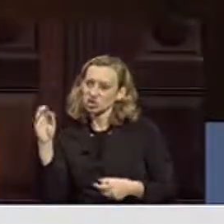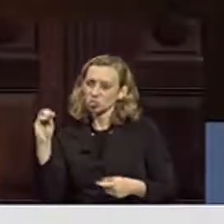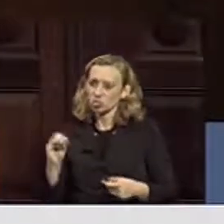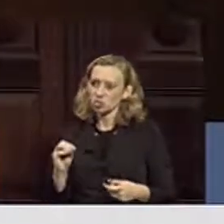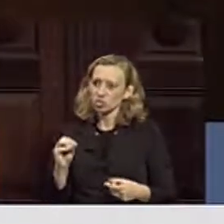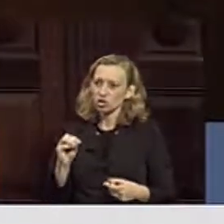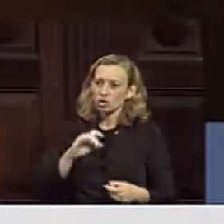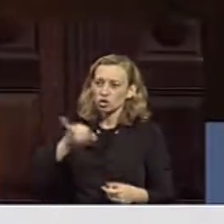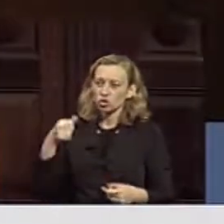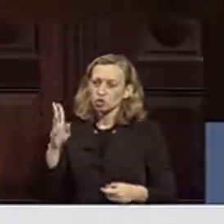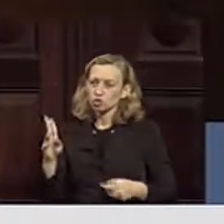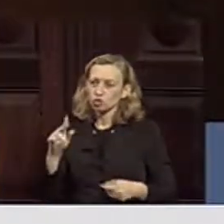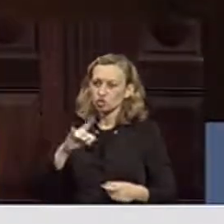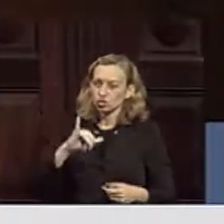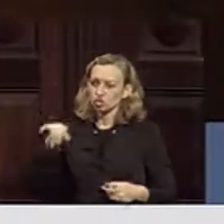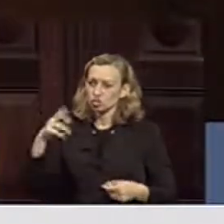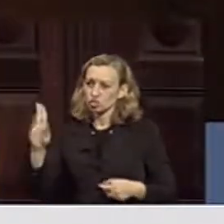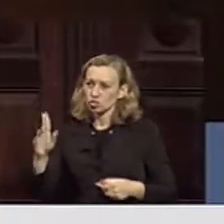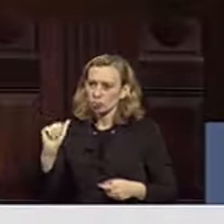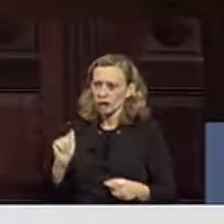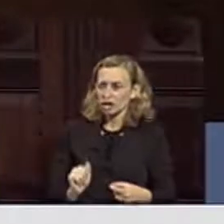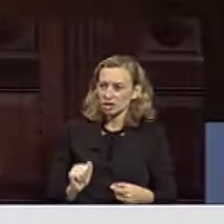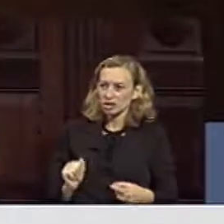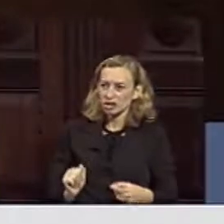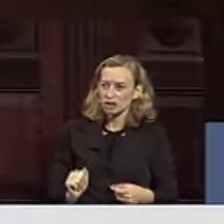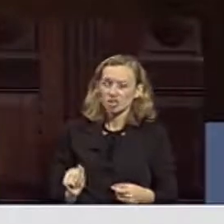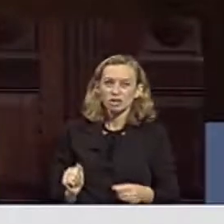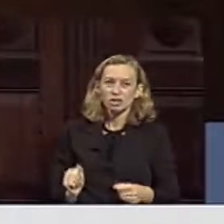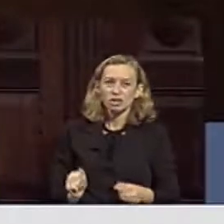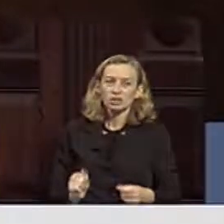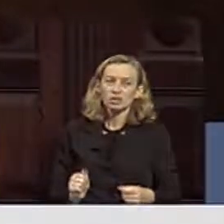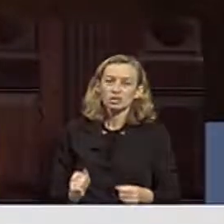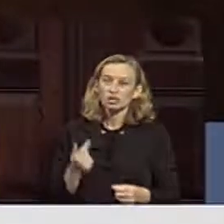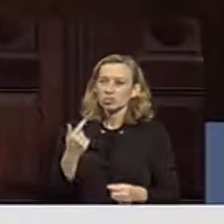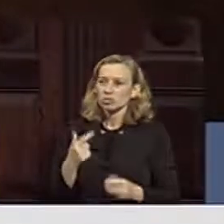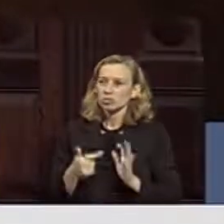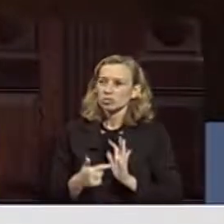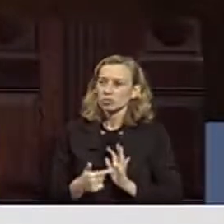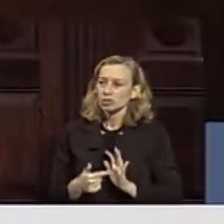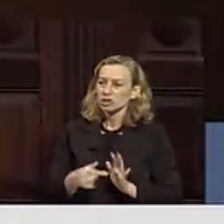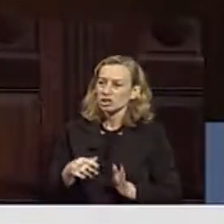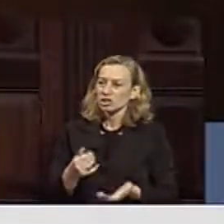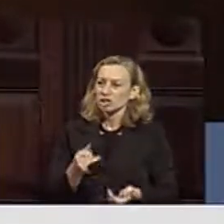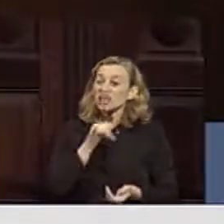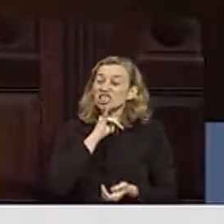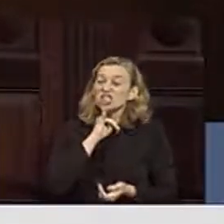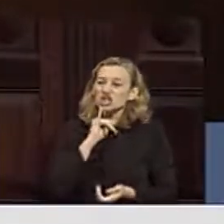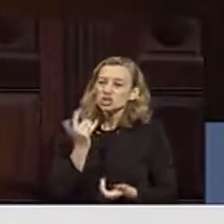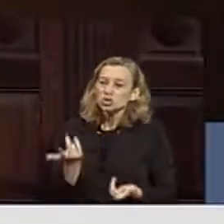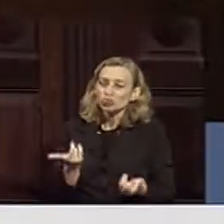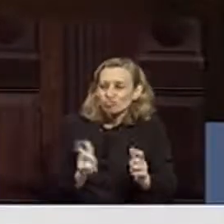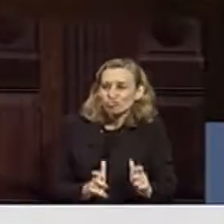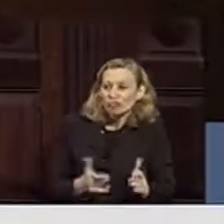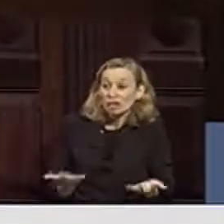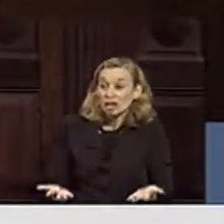acabando, portanto, com o mínimo de humanização que aquele hospital oferecia para os pacientes que lá se encontram.